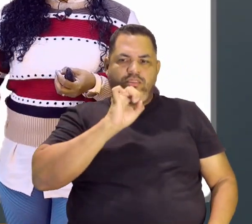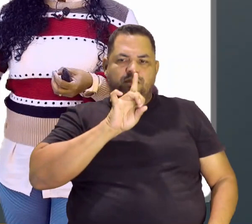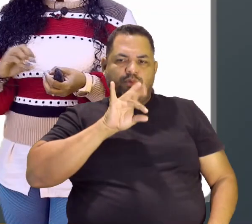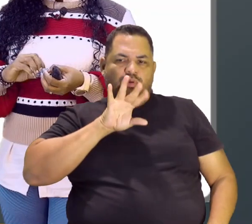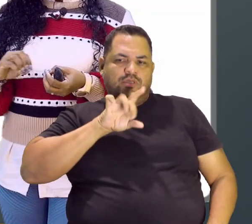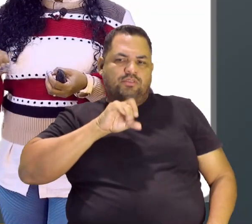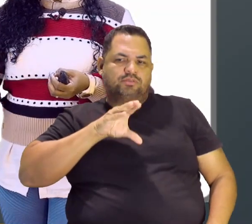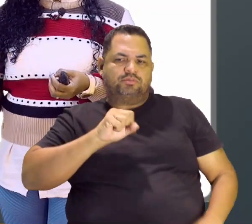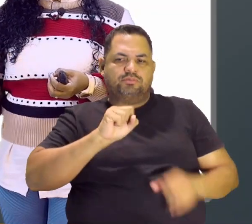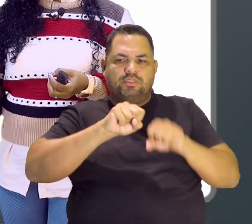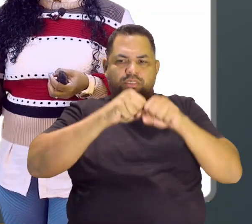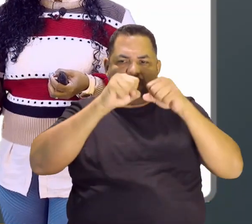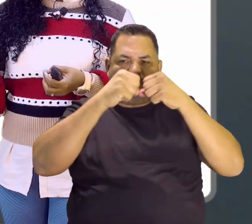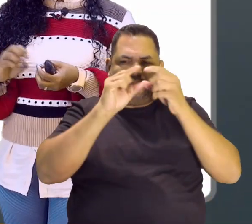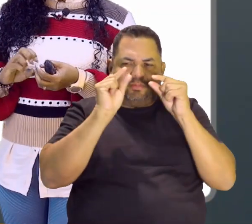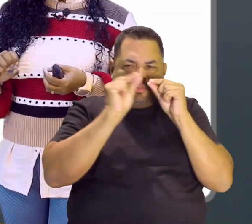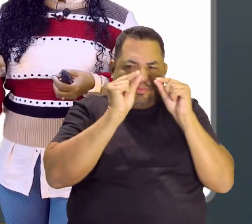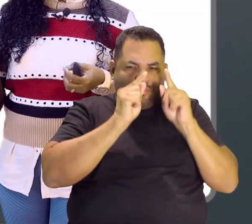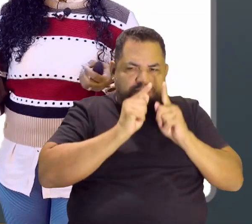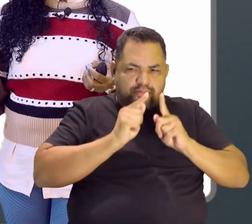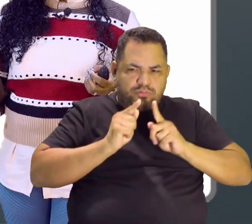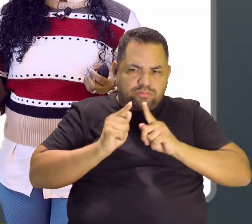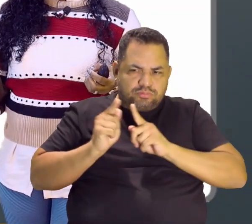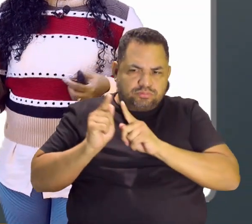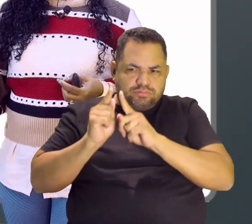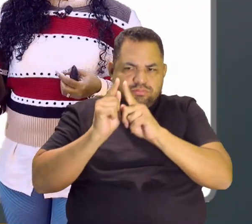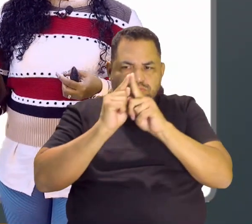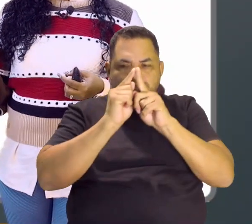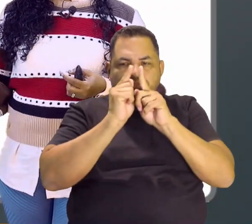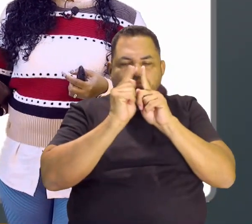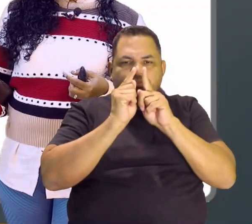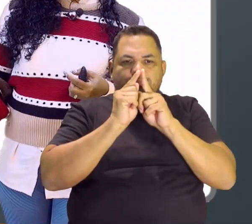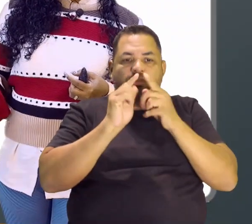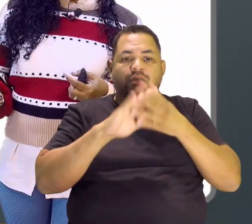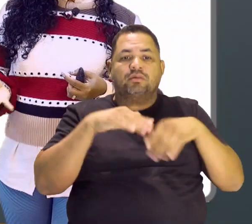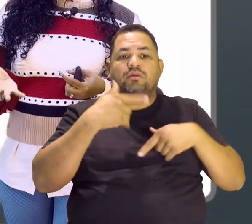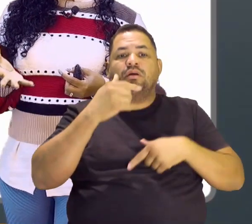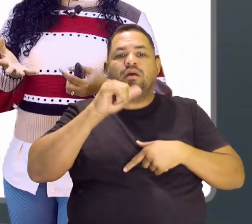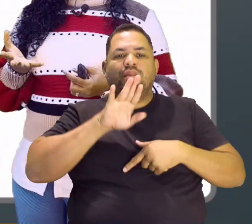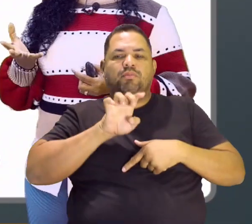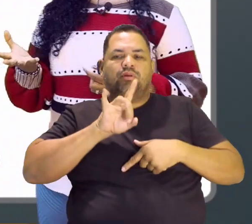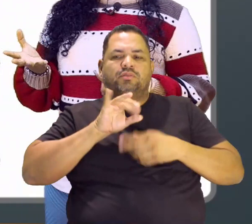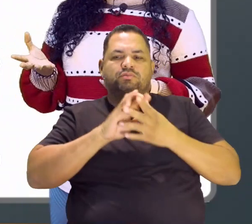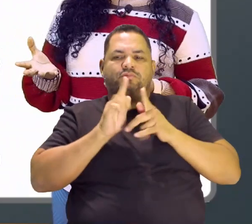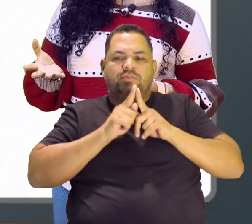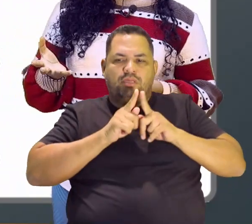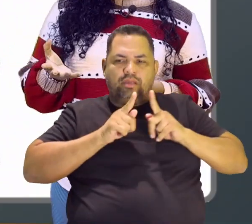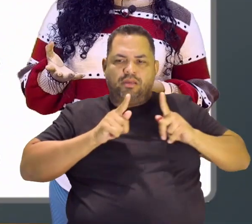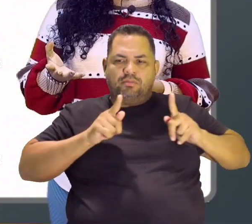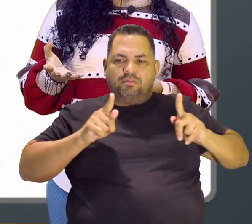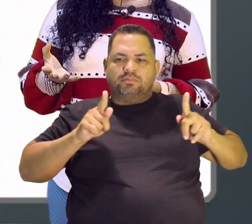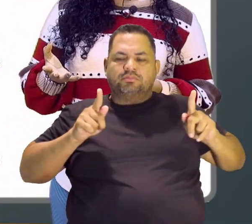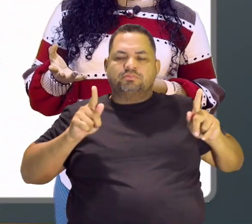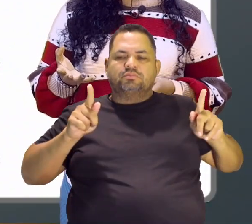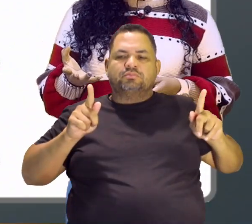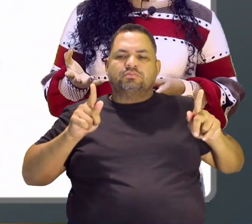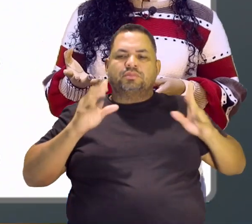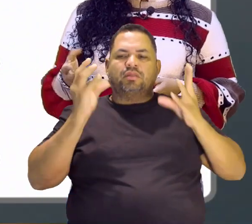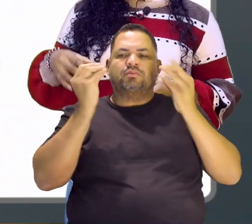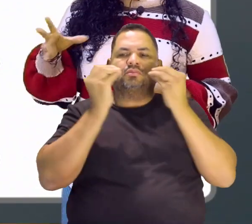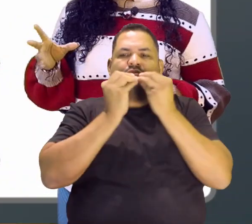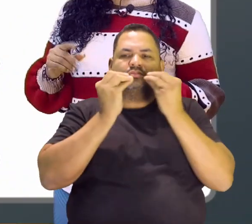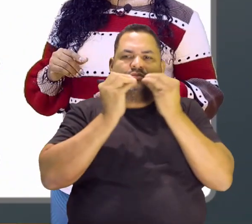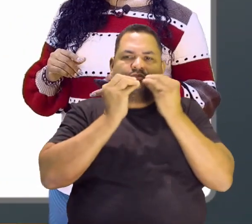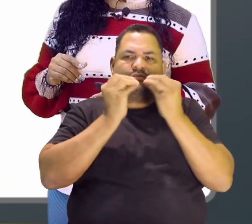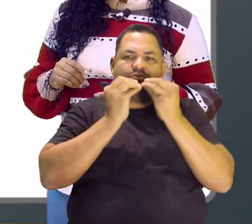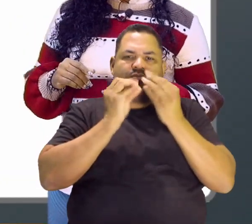quebrar menores partículas, né, vai diminuir, e a outra vai aumentar o tamanho dessas moléculas, certo? O